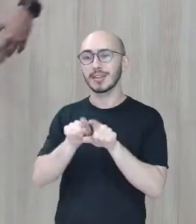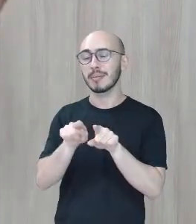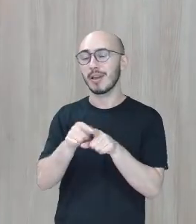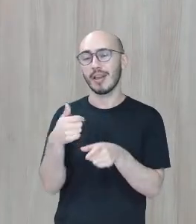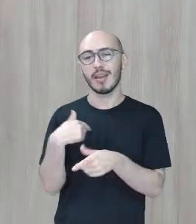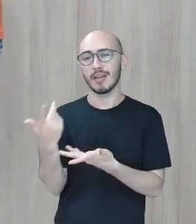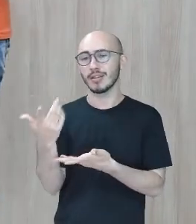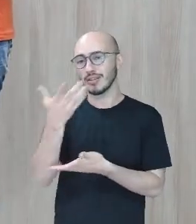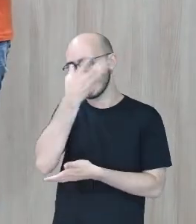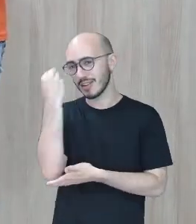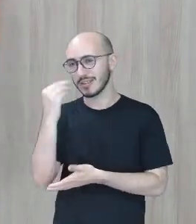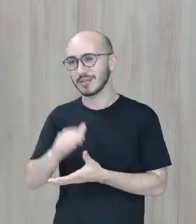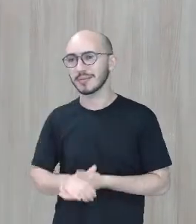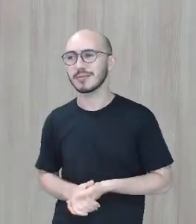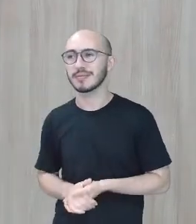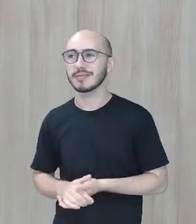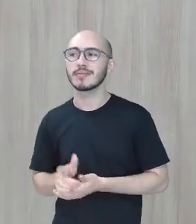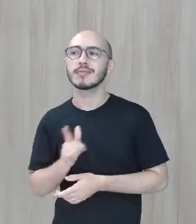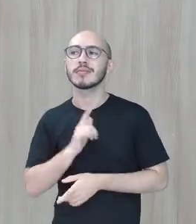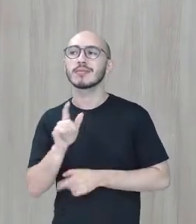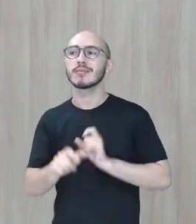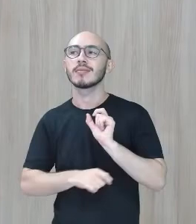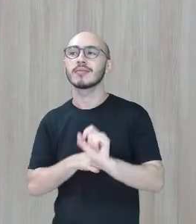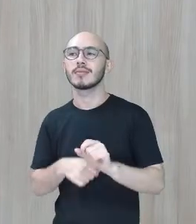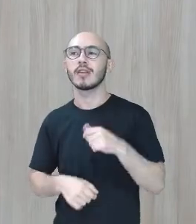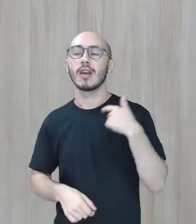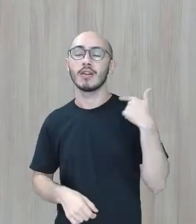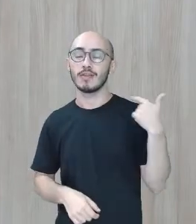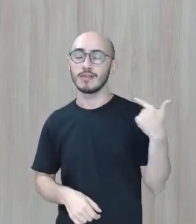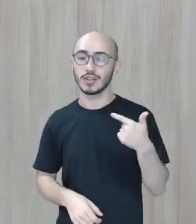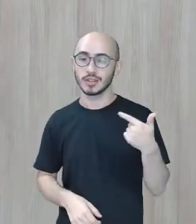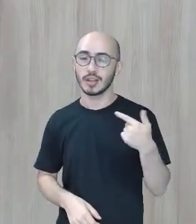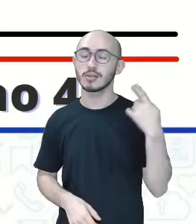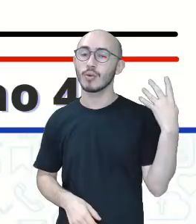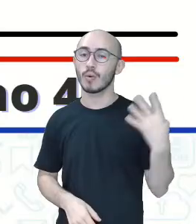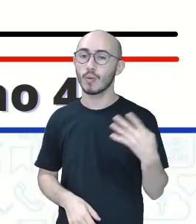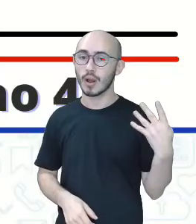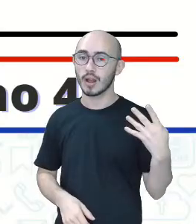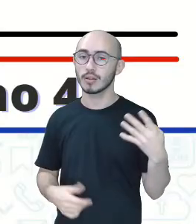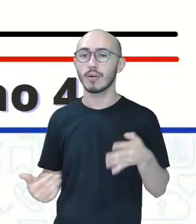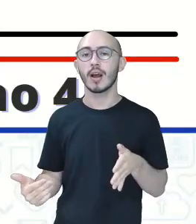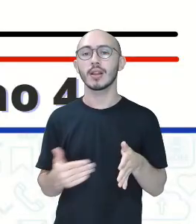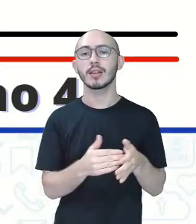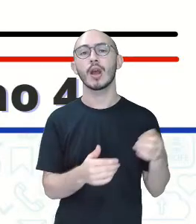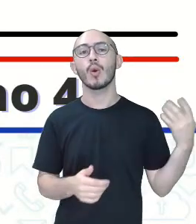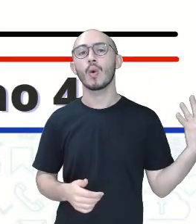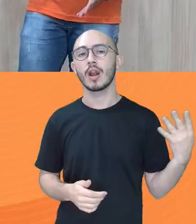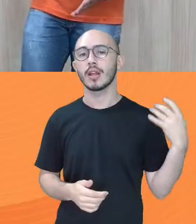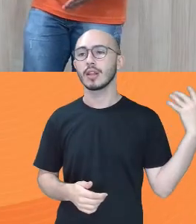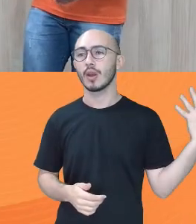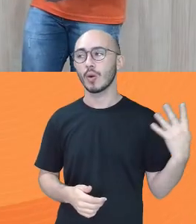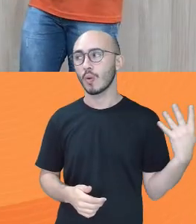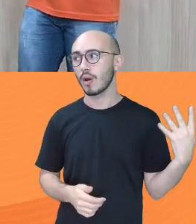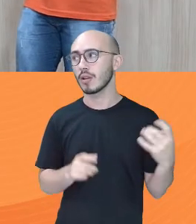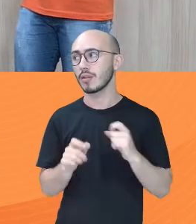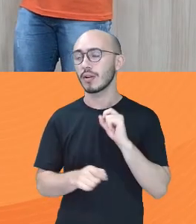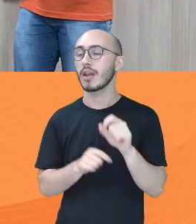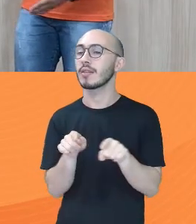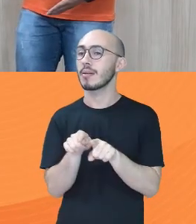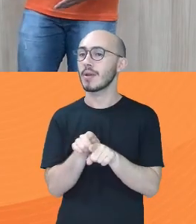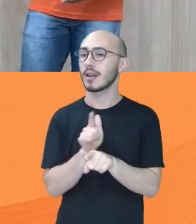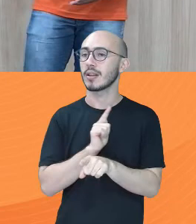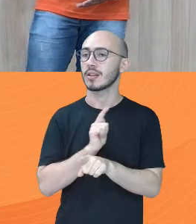lembrei, tá? Então a gente tem aqui, ó, do 24º até o 44, e os termos que estão no meio aí é